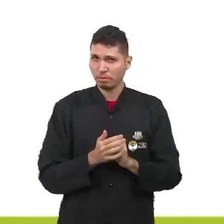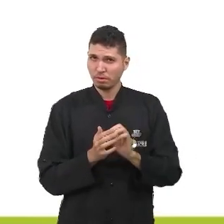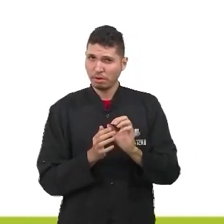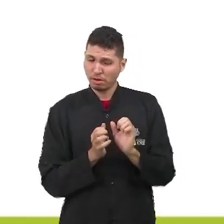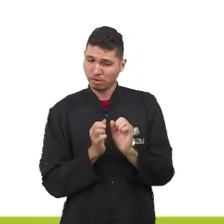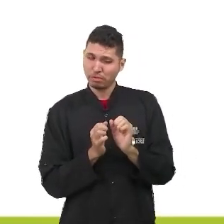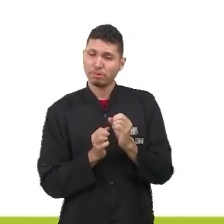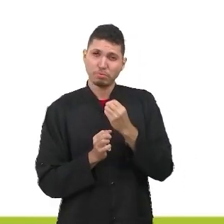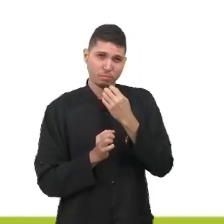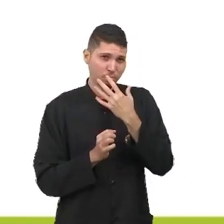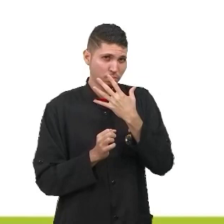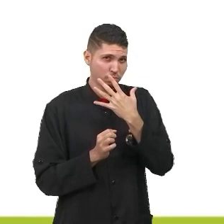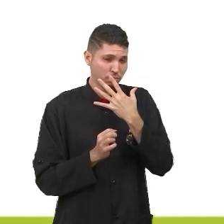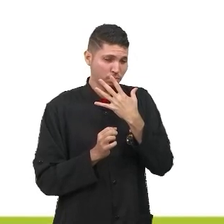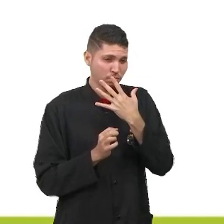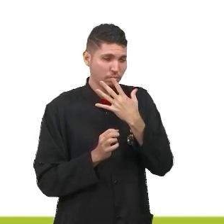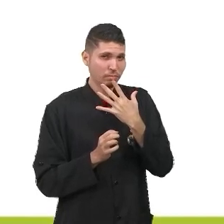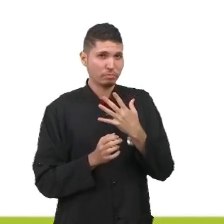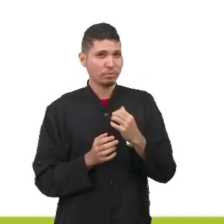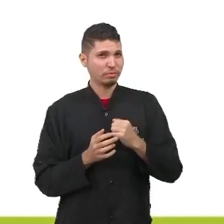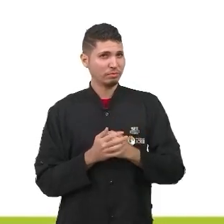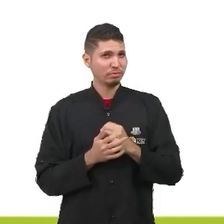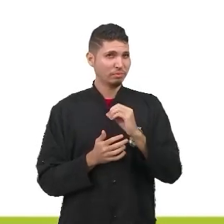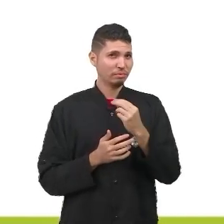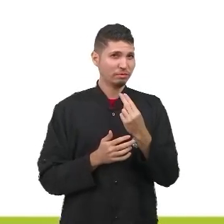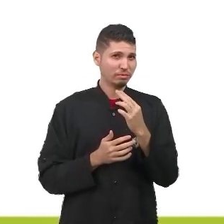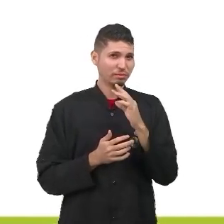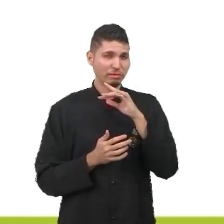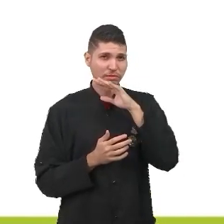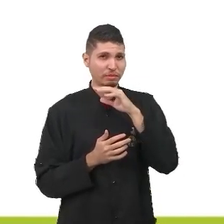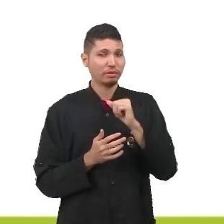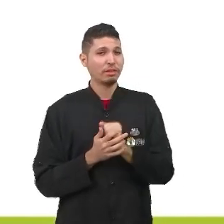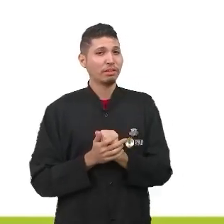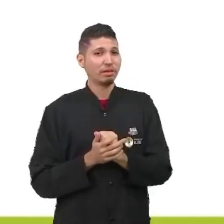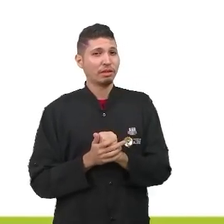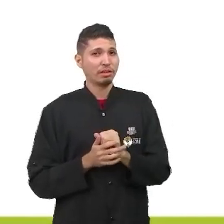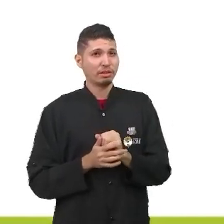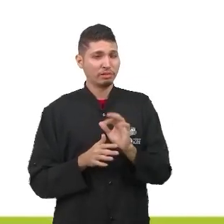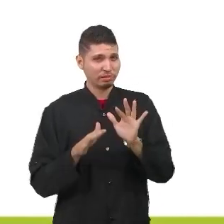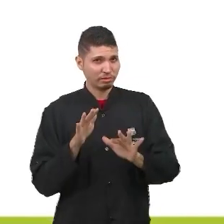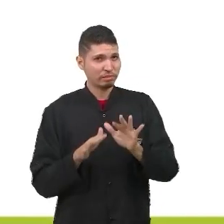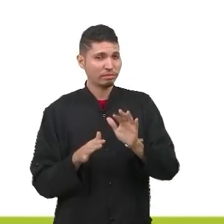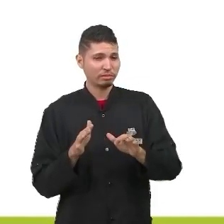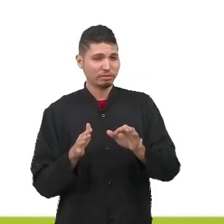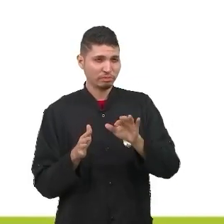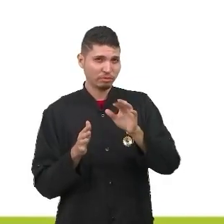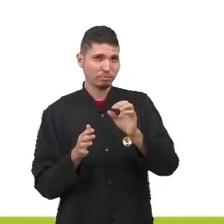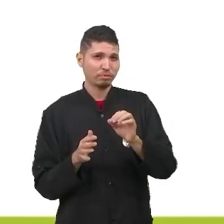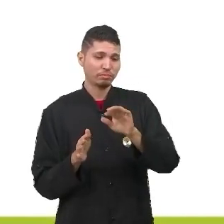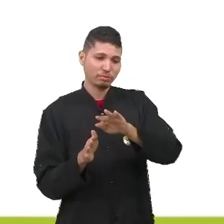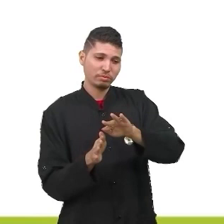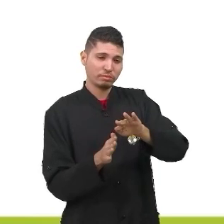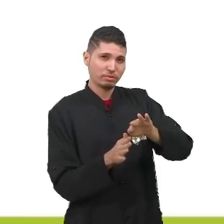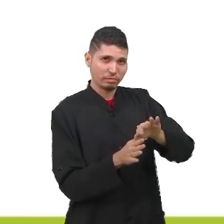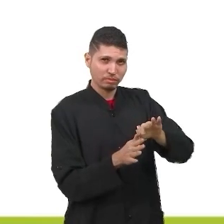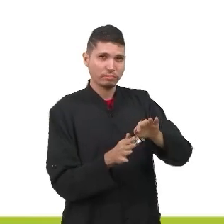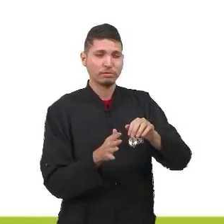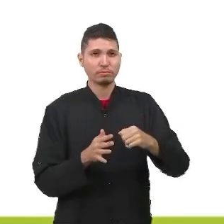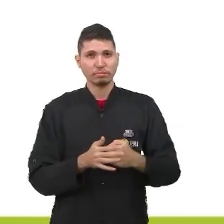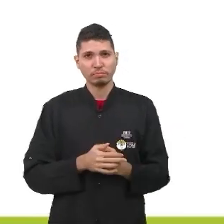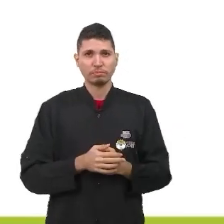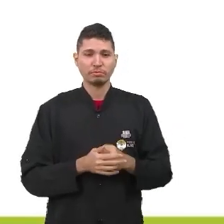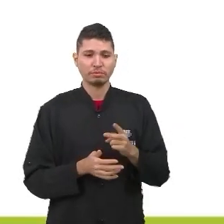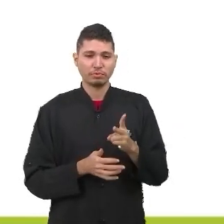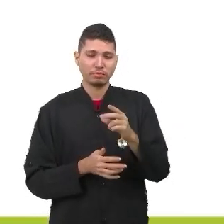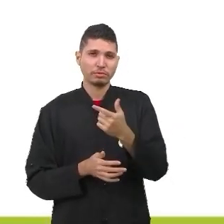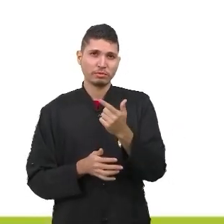lado, porque é arriscado para ser errada. Ao estado abstrato de se fazer arte. D,